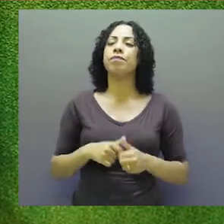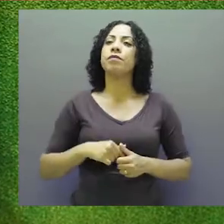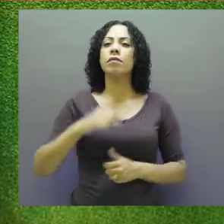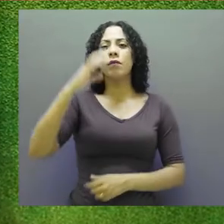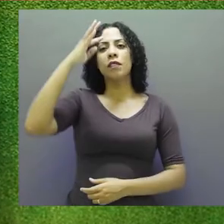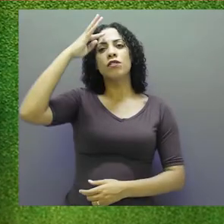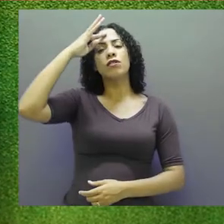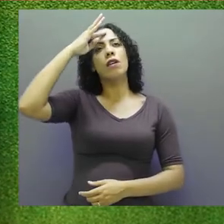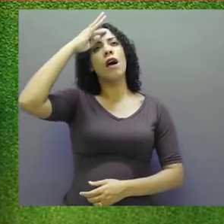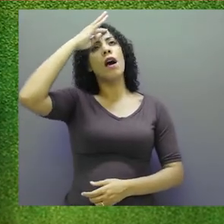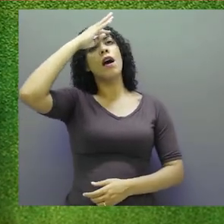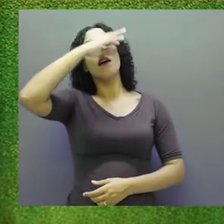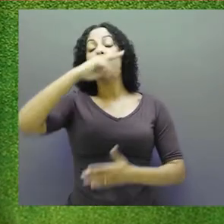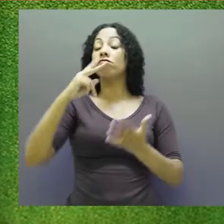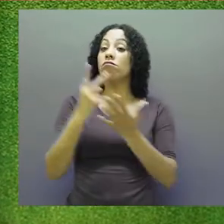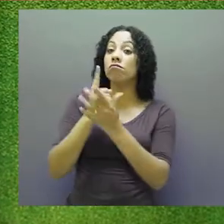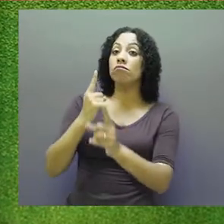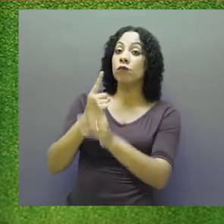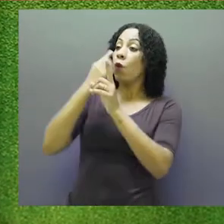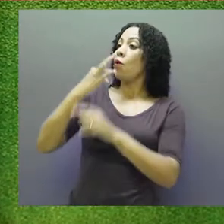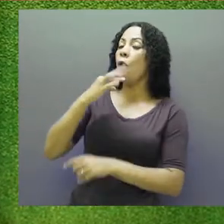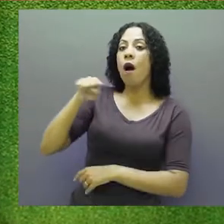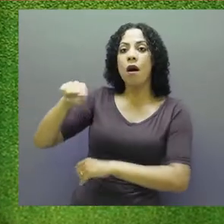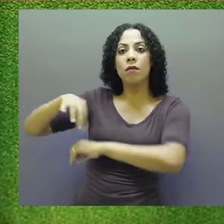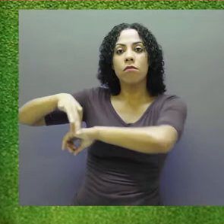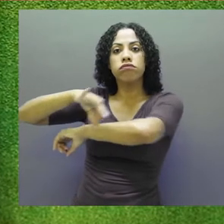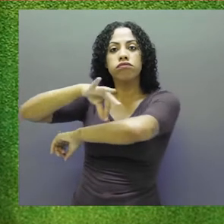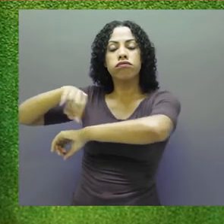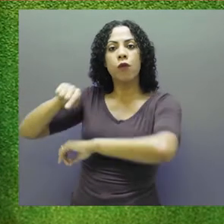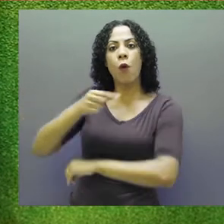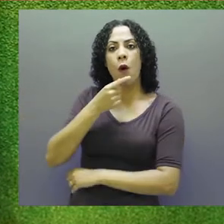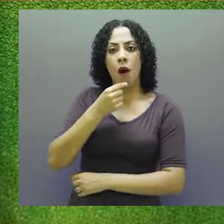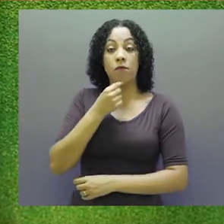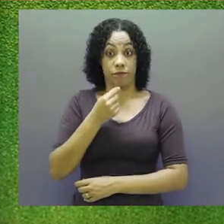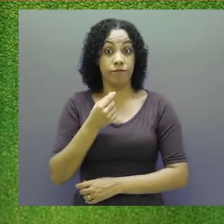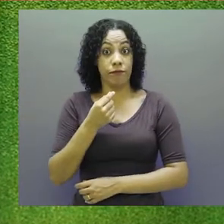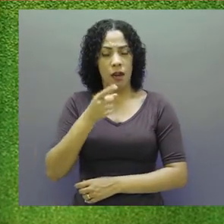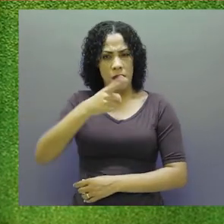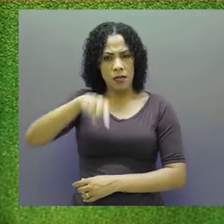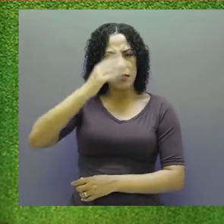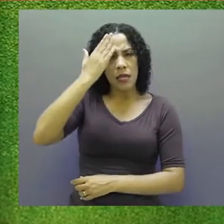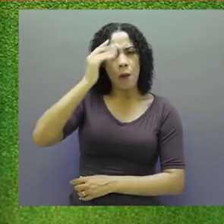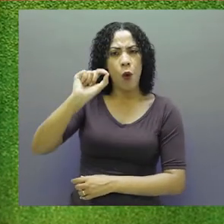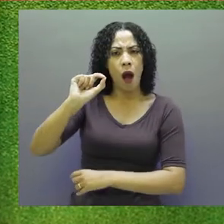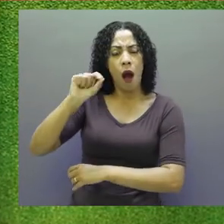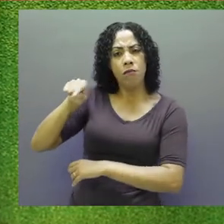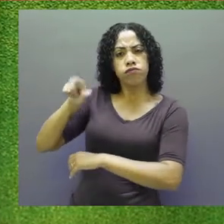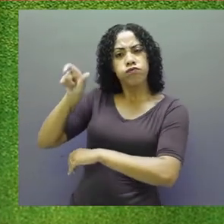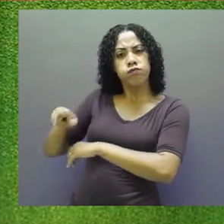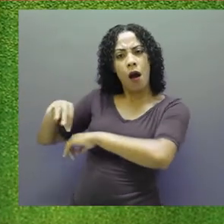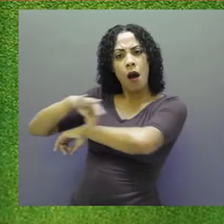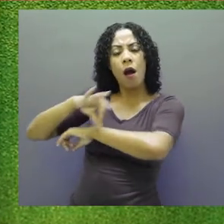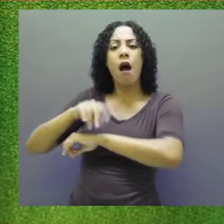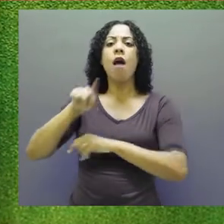distraído, acabou conhecendo um arquiteto. Olha o encontro aí. Para quem não sabe, arquitetos